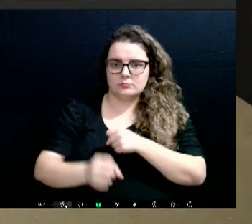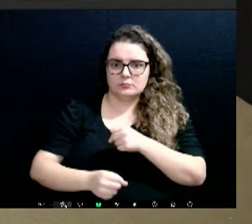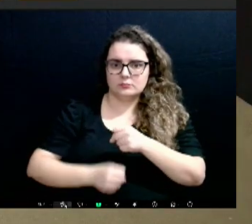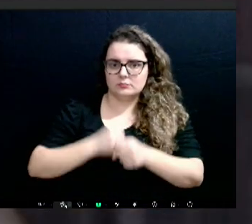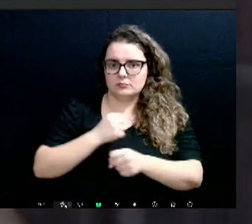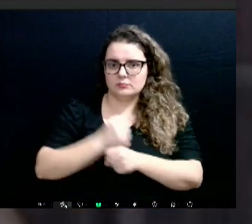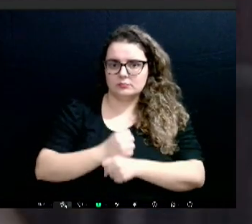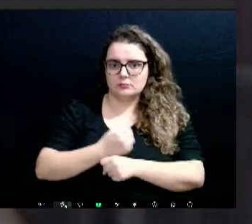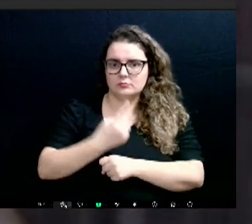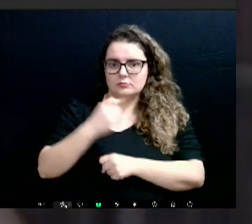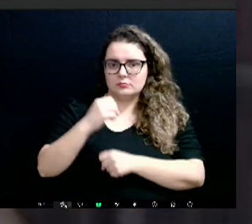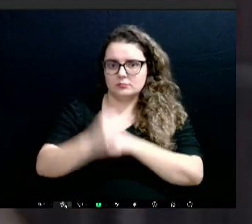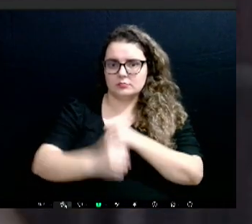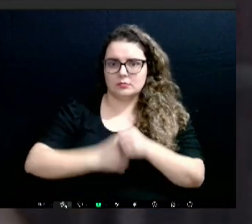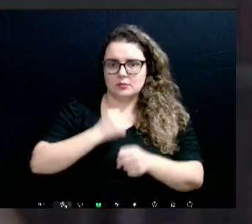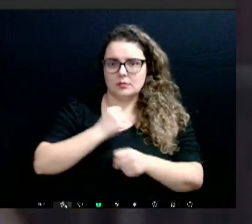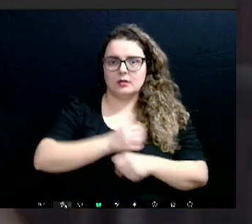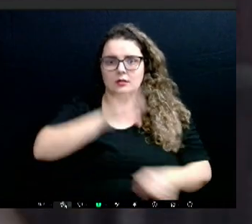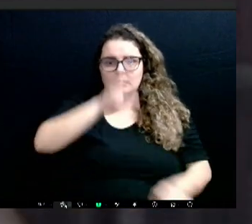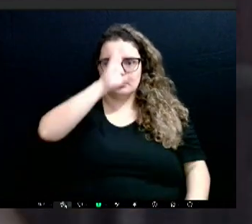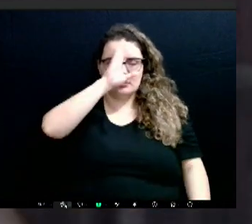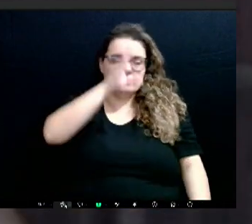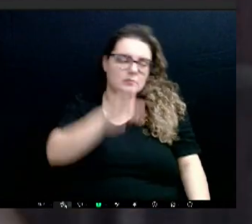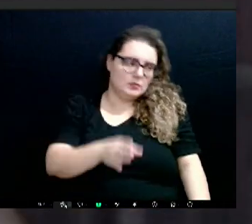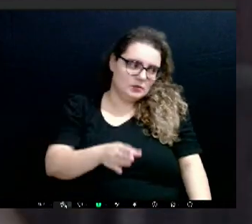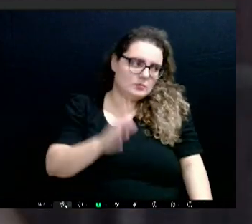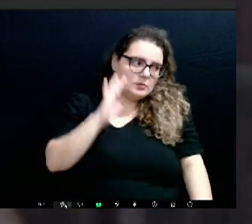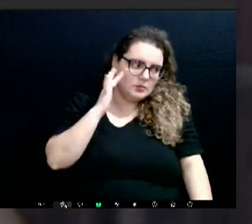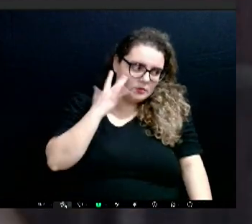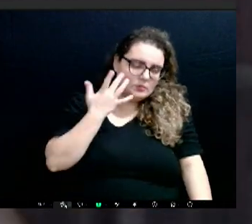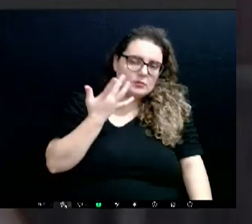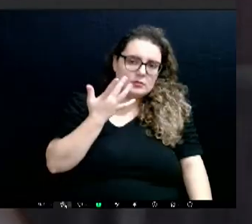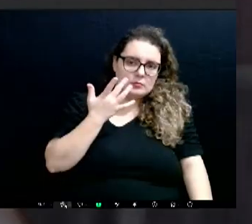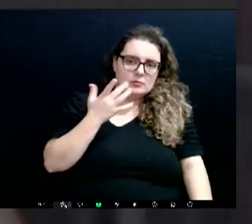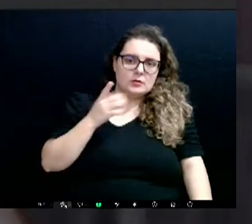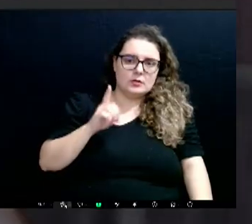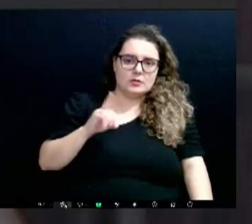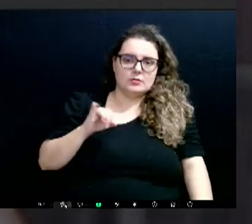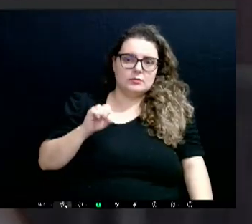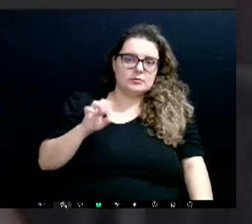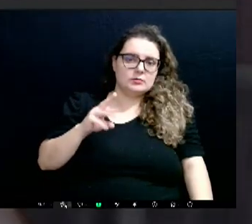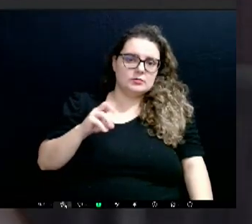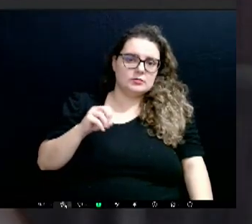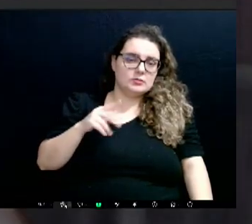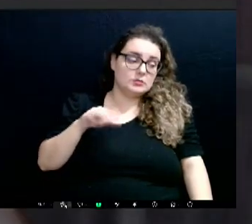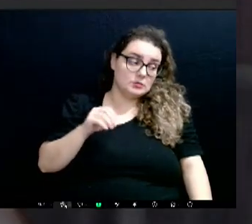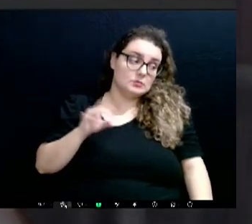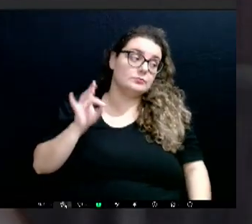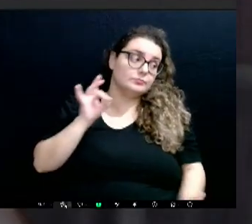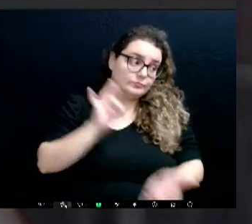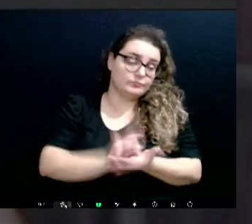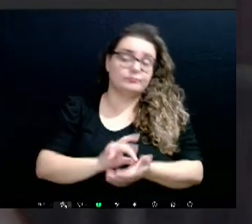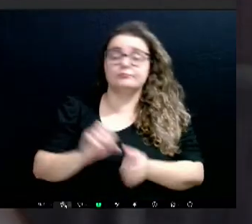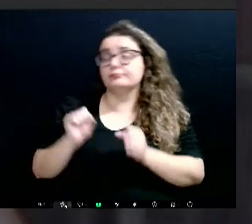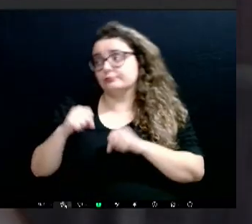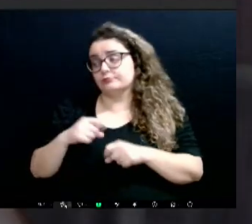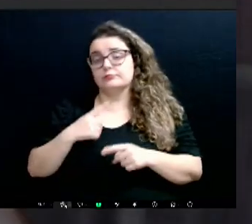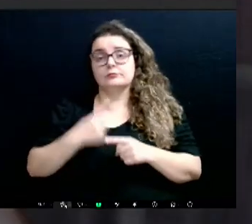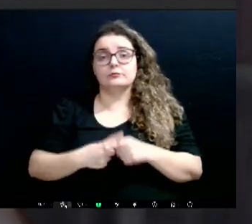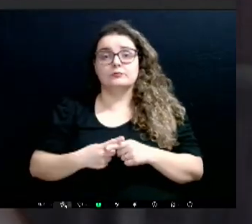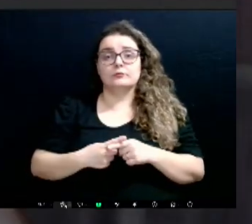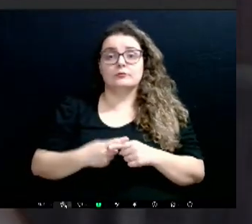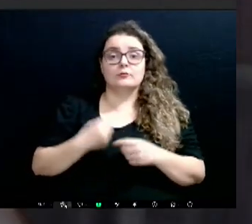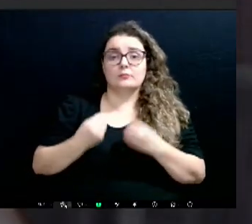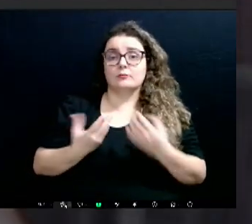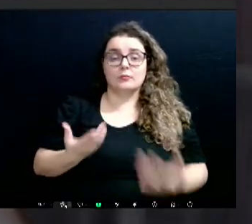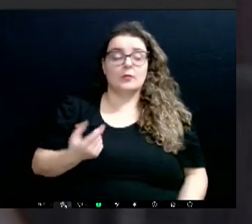Olha, acho que principalmente, Rúbia, uma distorção da realidade. Porque da onde vem? A gente pode ver que as